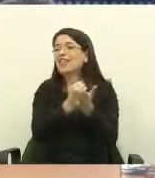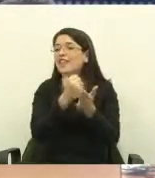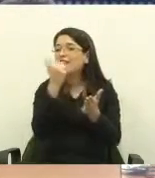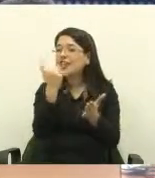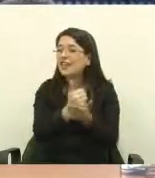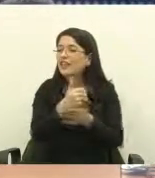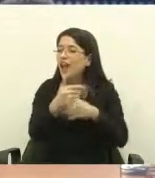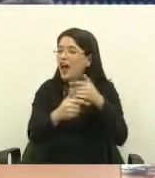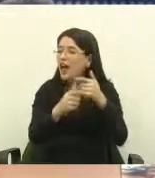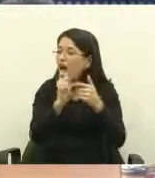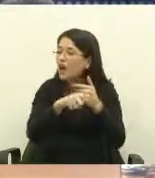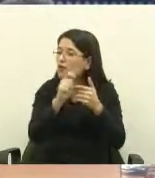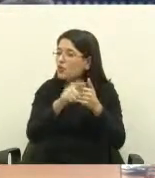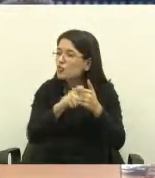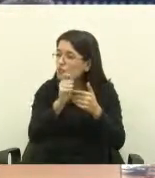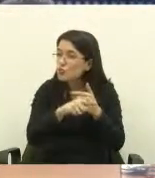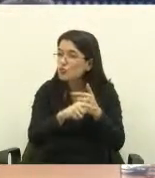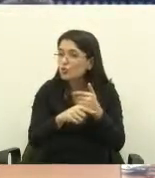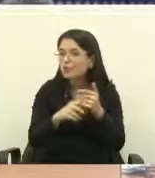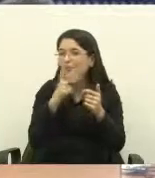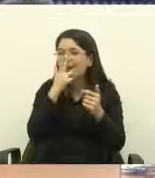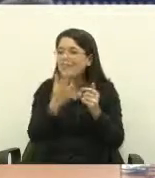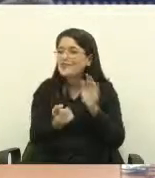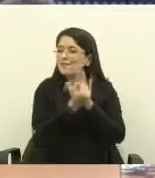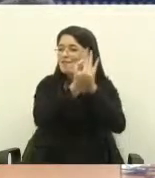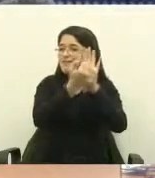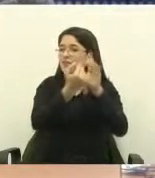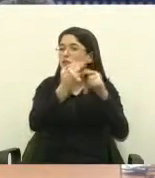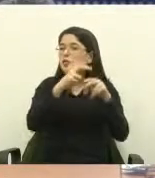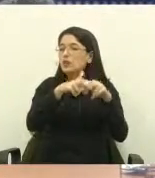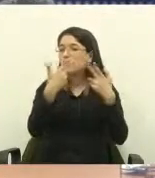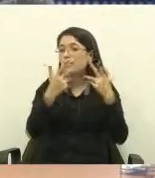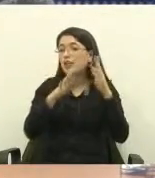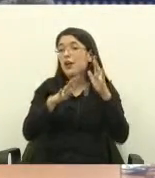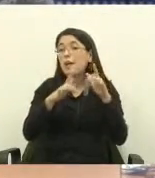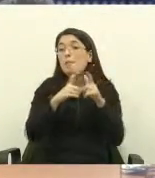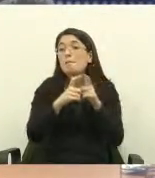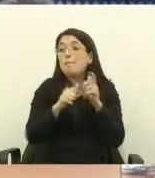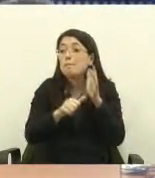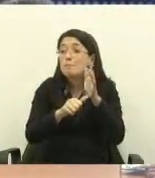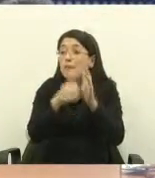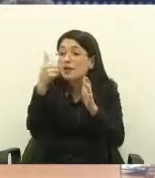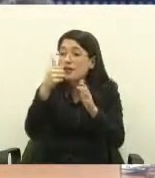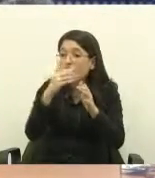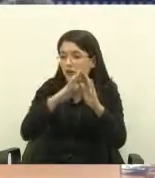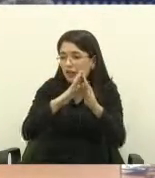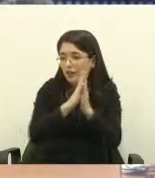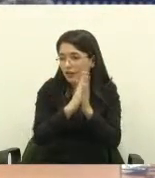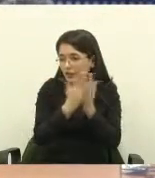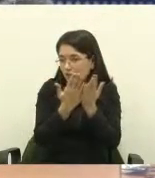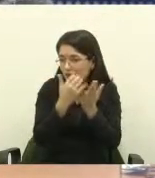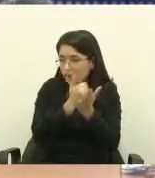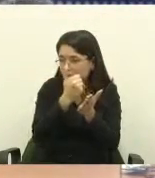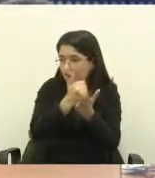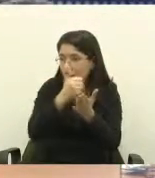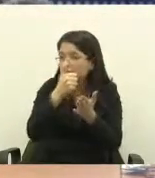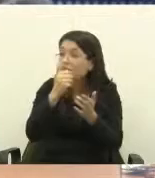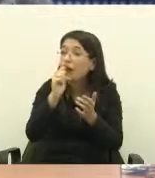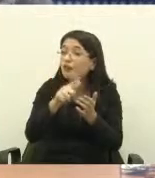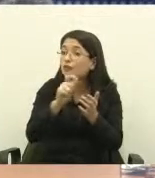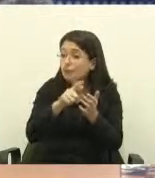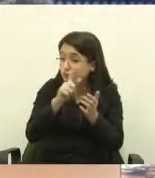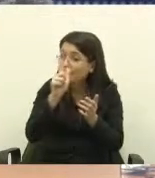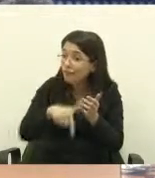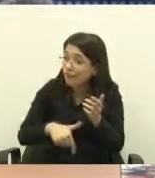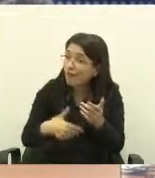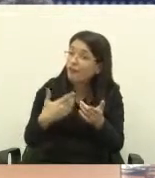simbólico, porque a primeira carteira de trabalho, na maioria das vezes, desse jovem. Nós tivemos uma experiência com